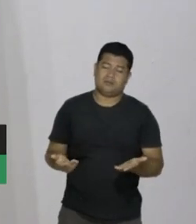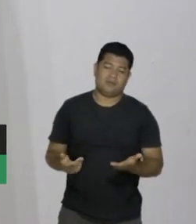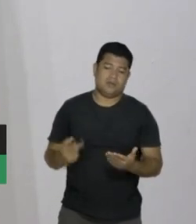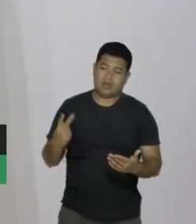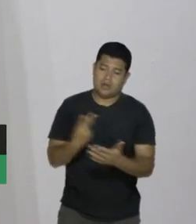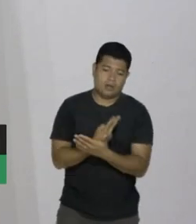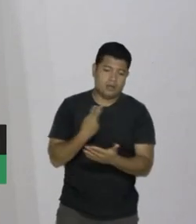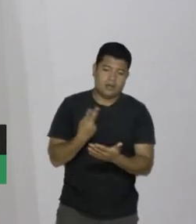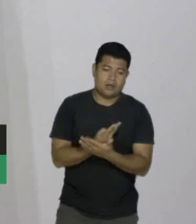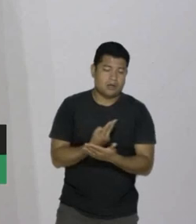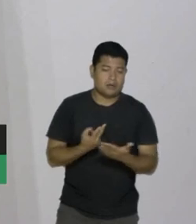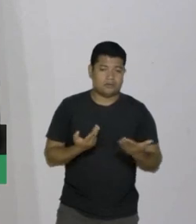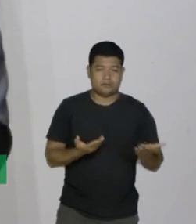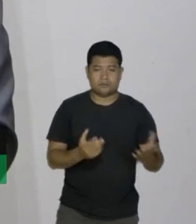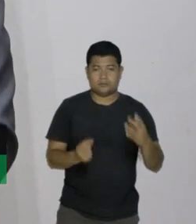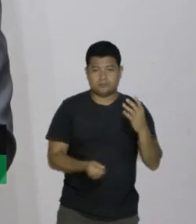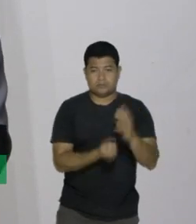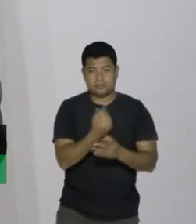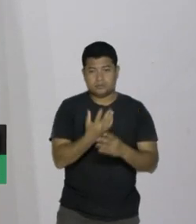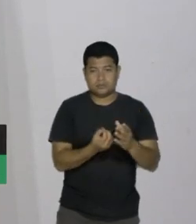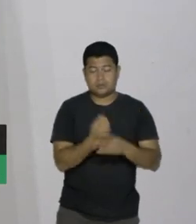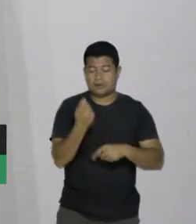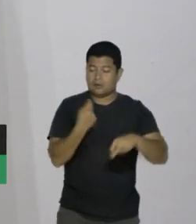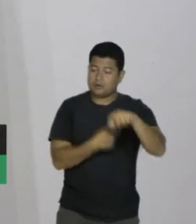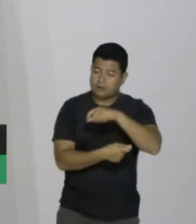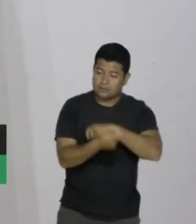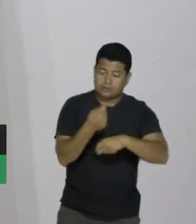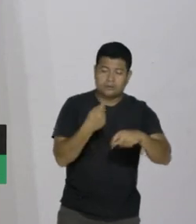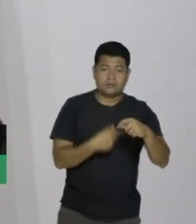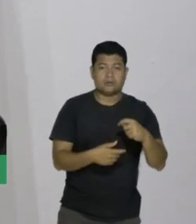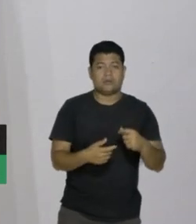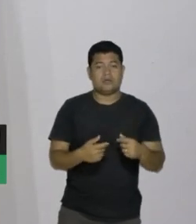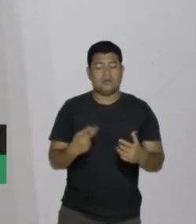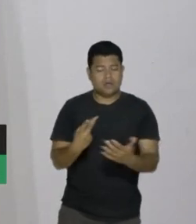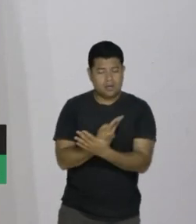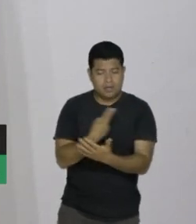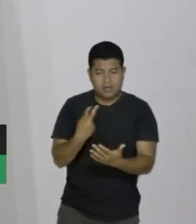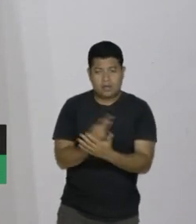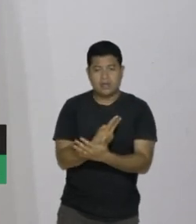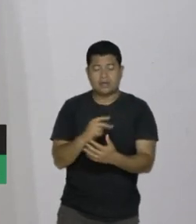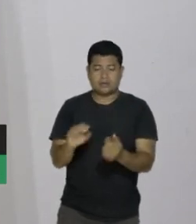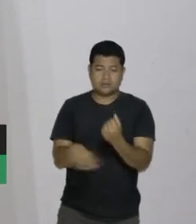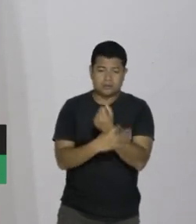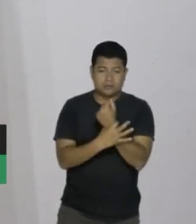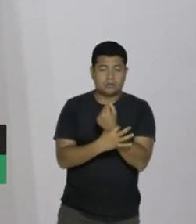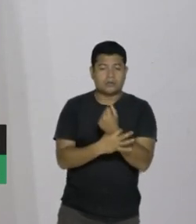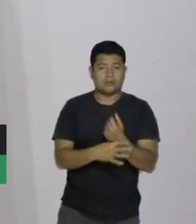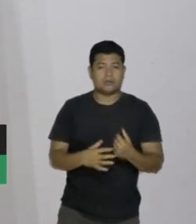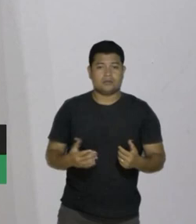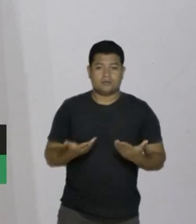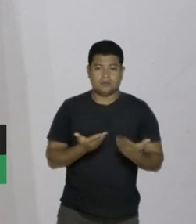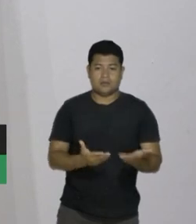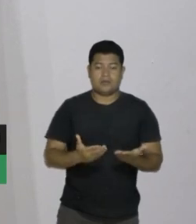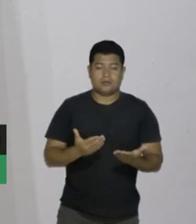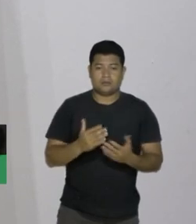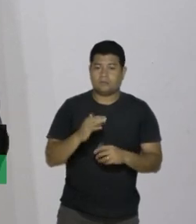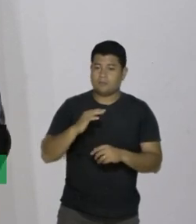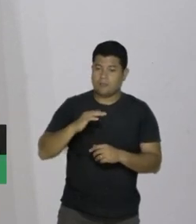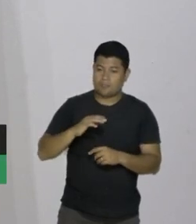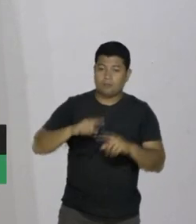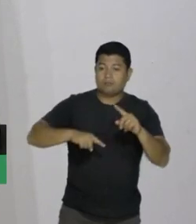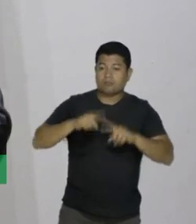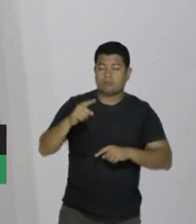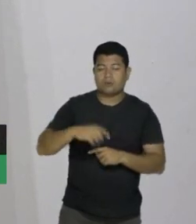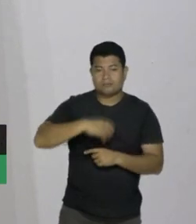desleal com a nossa economia é desleal com a nossa segurança fito sanitária então Deputado Odair Silva temos